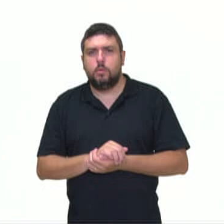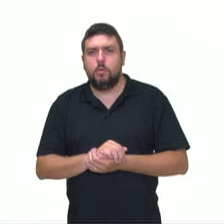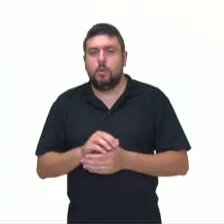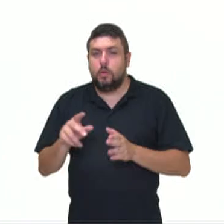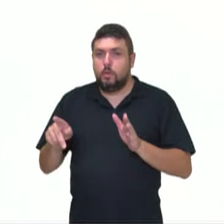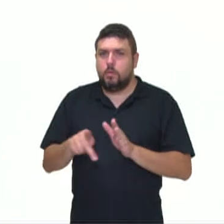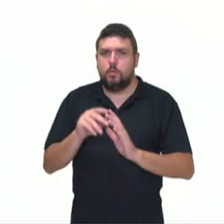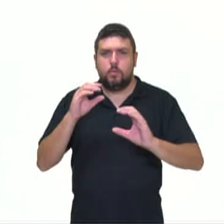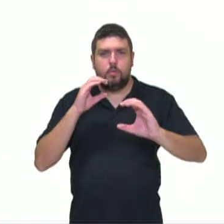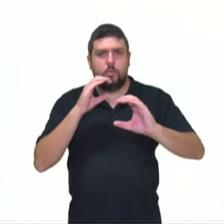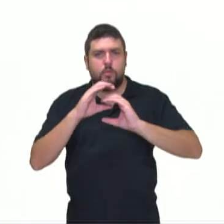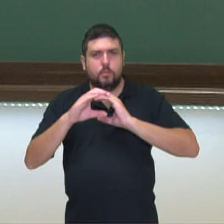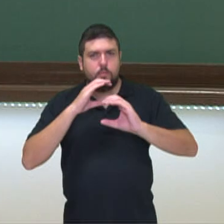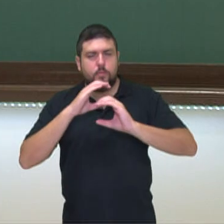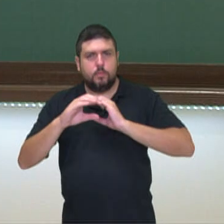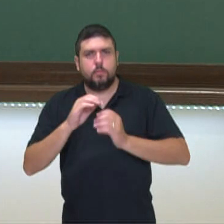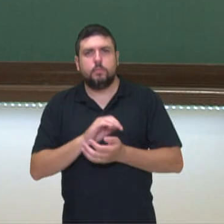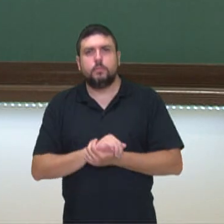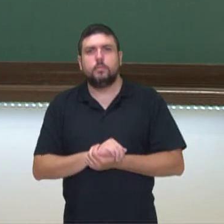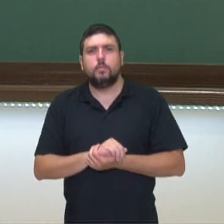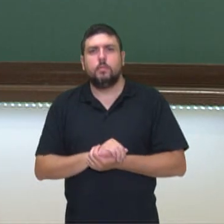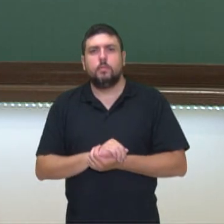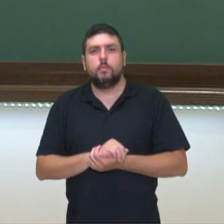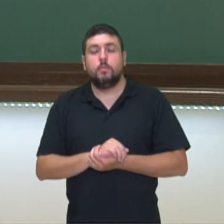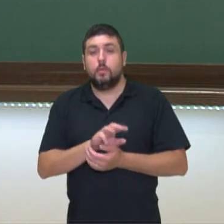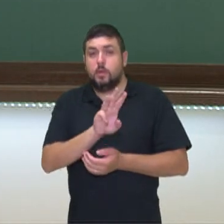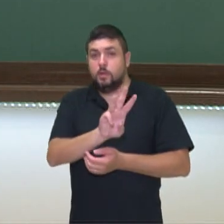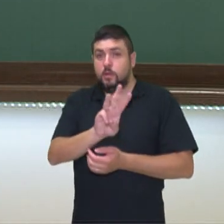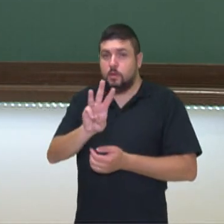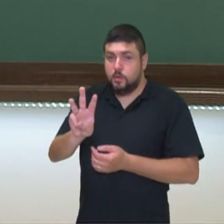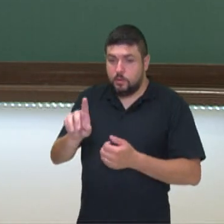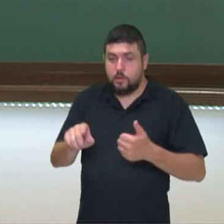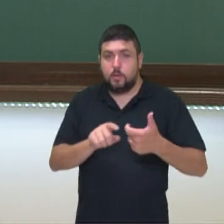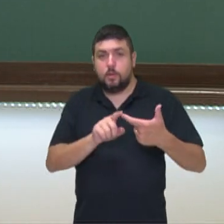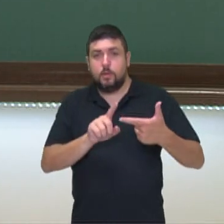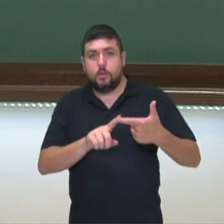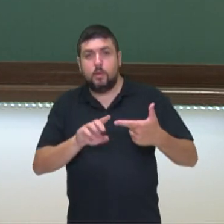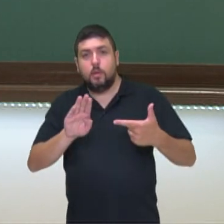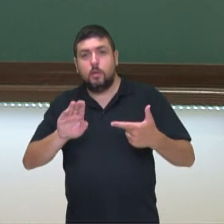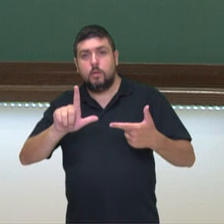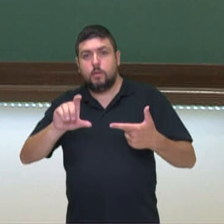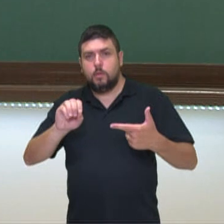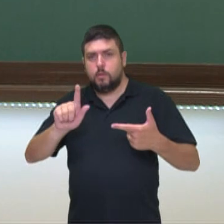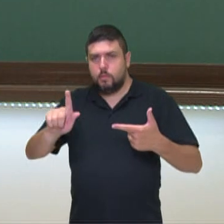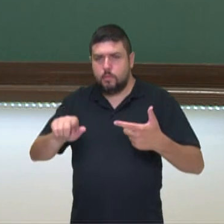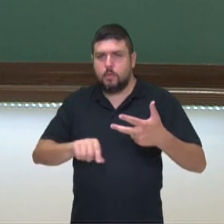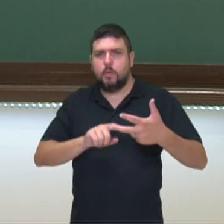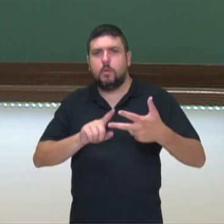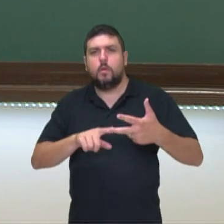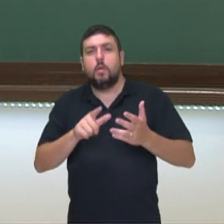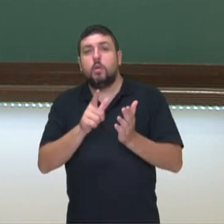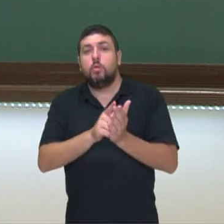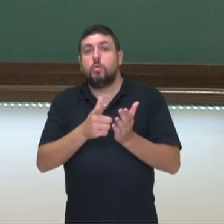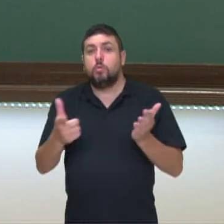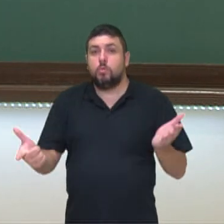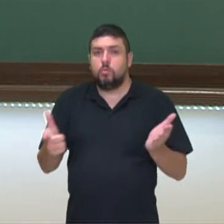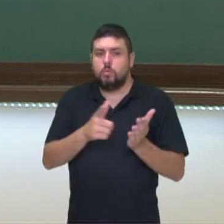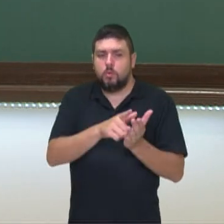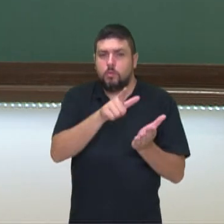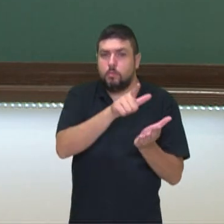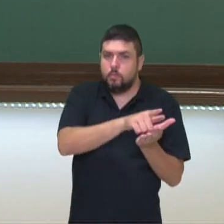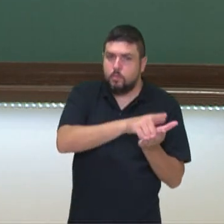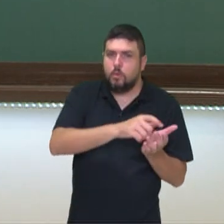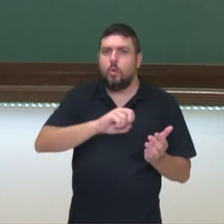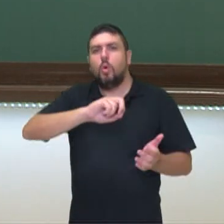comunicação. Podemos encontrar notícias em sites, em blogs, em jornais impressos ou online,